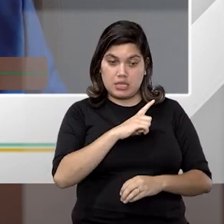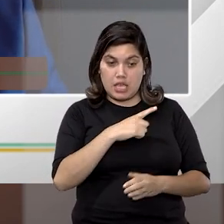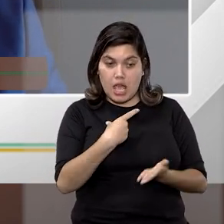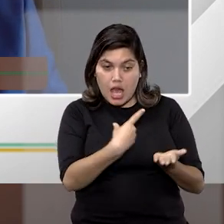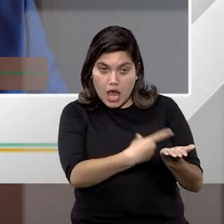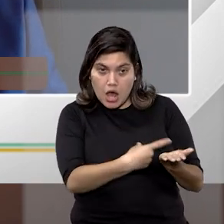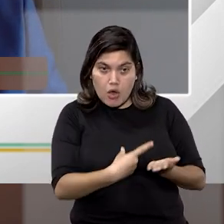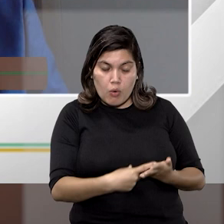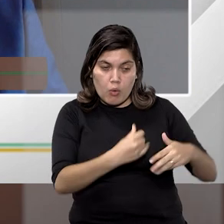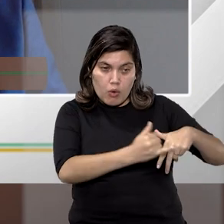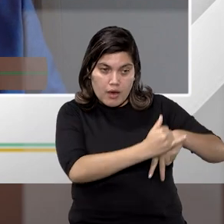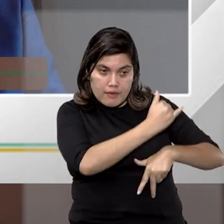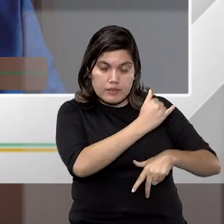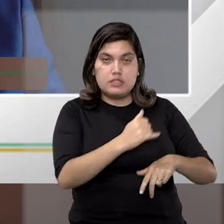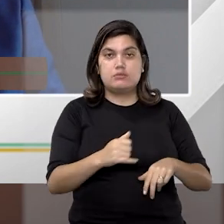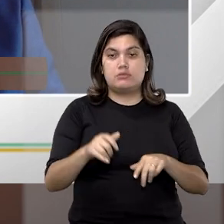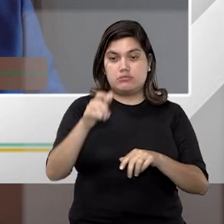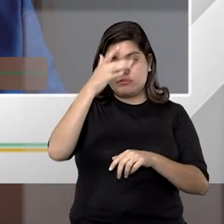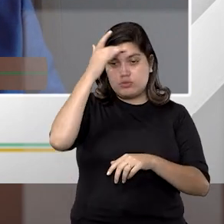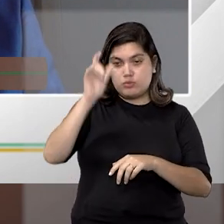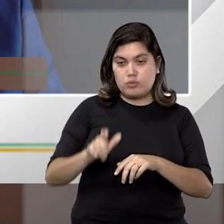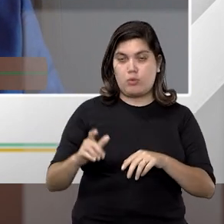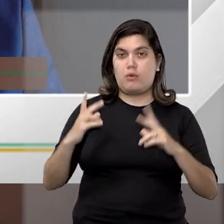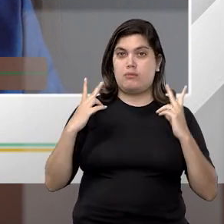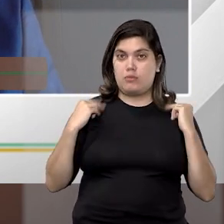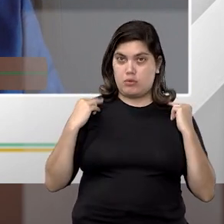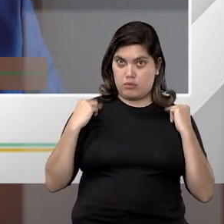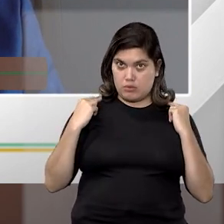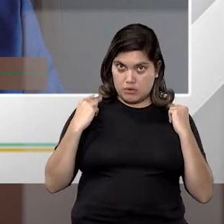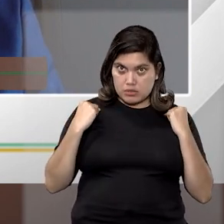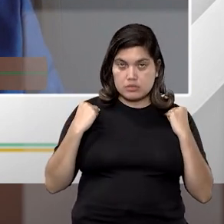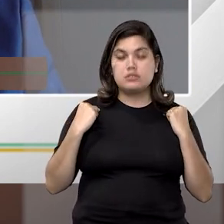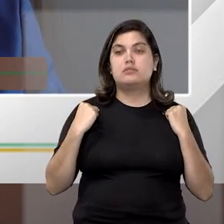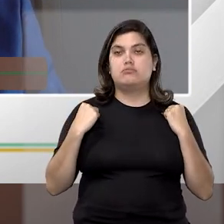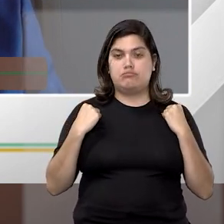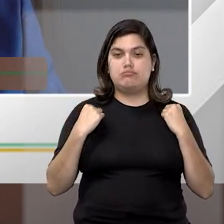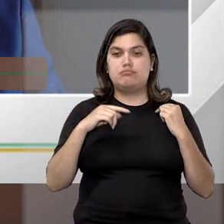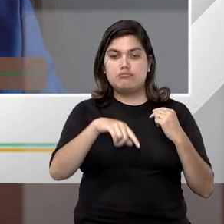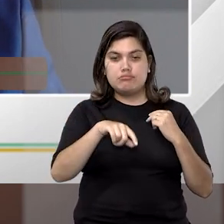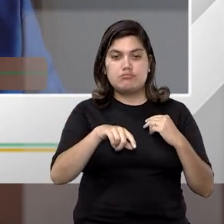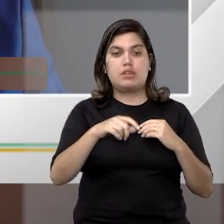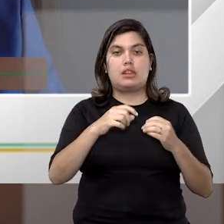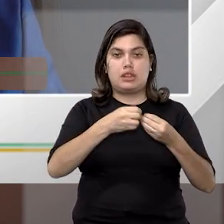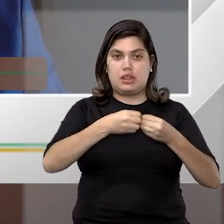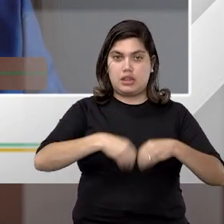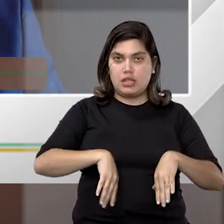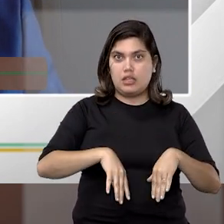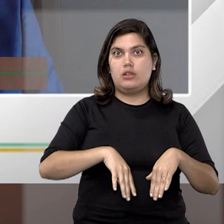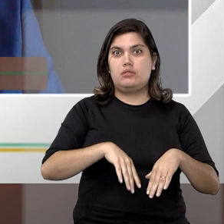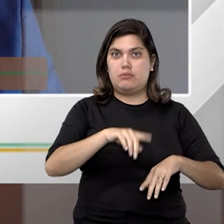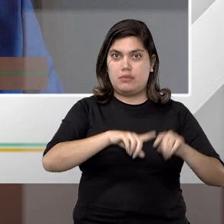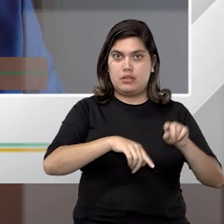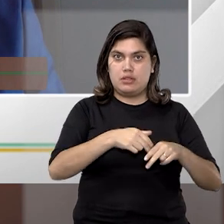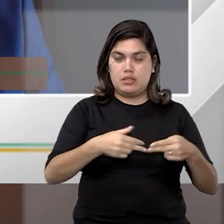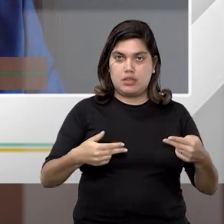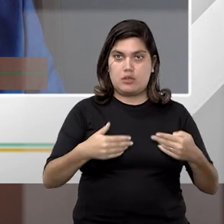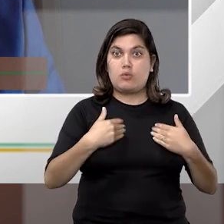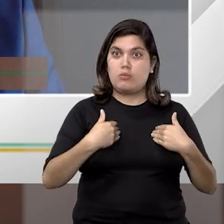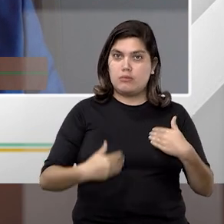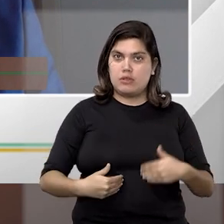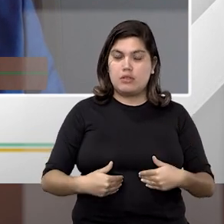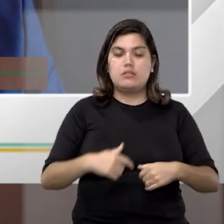havendo um acordo entre a vítima eo motorista com a reparação dos danos materiais e Morais